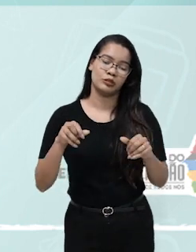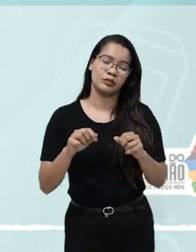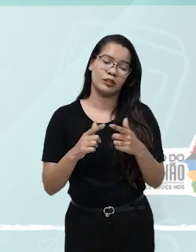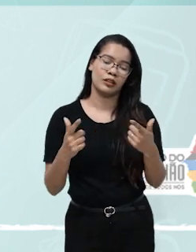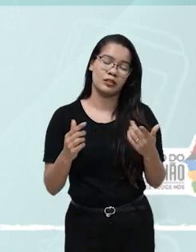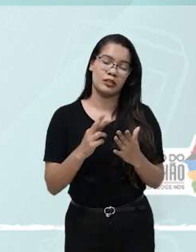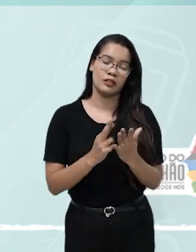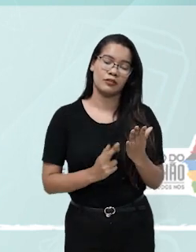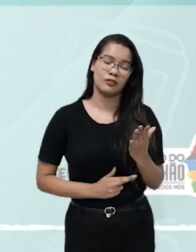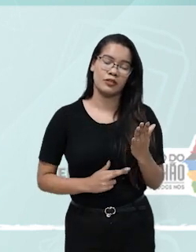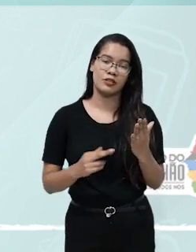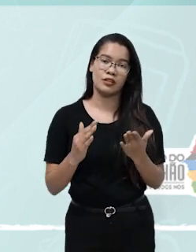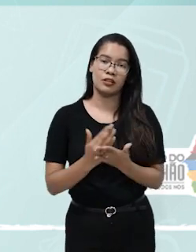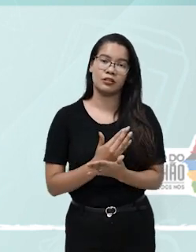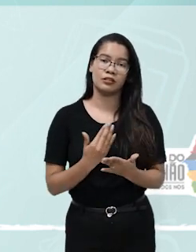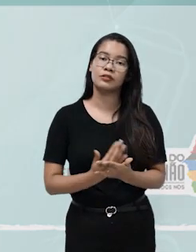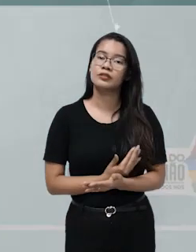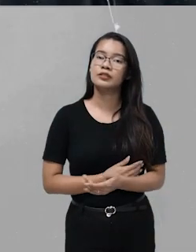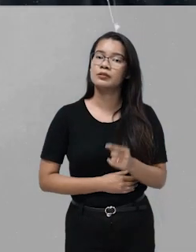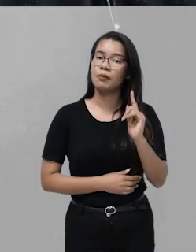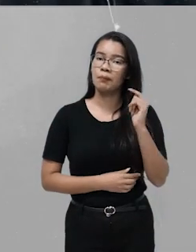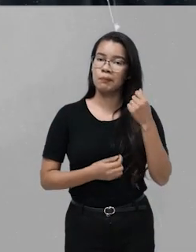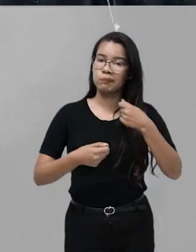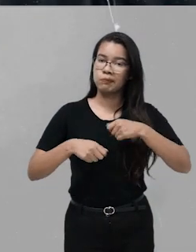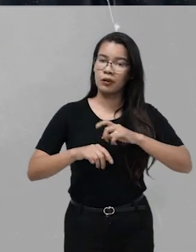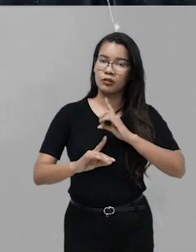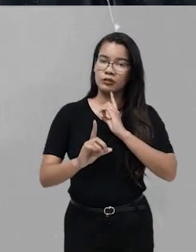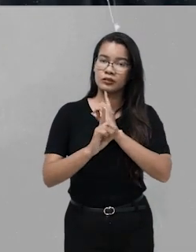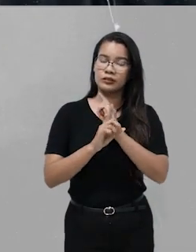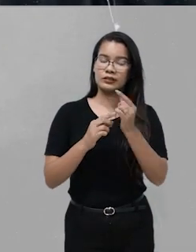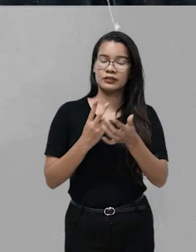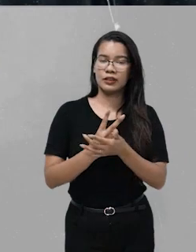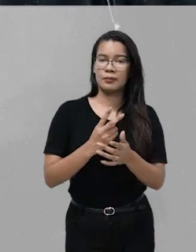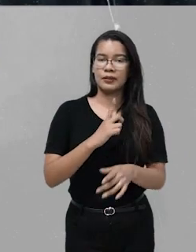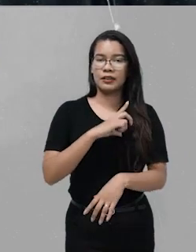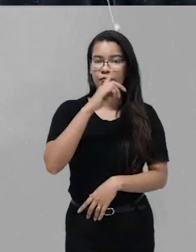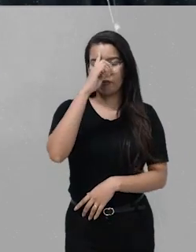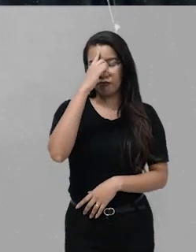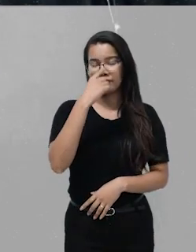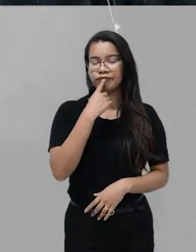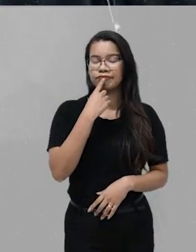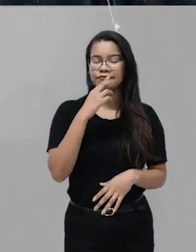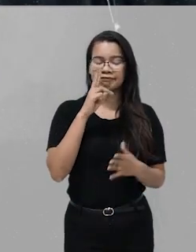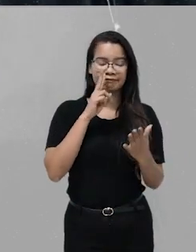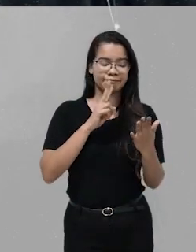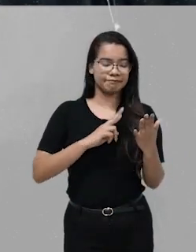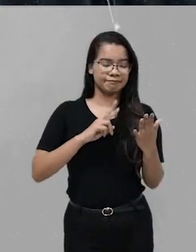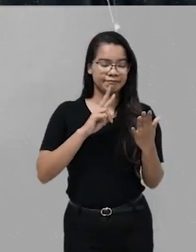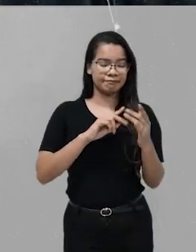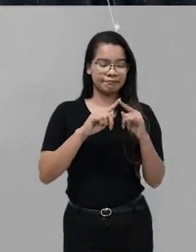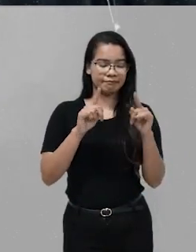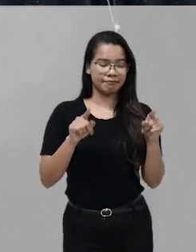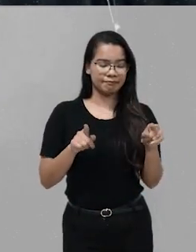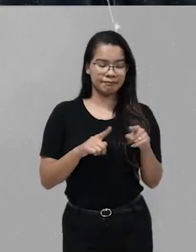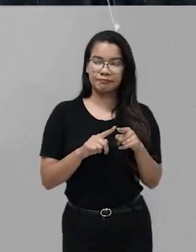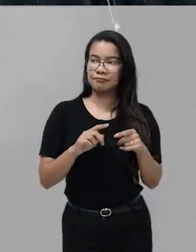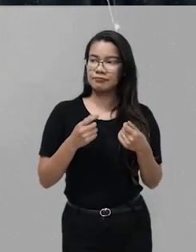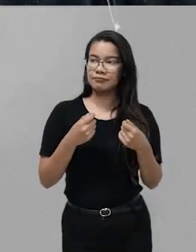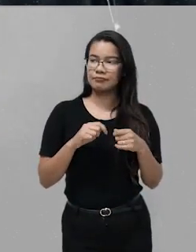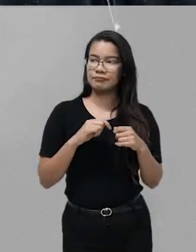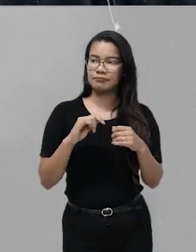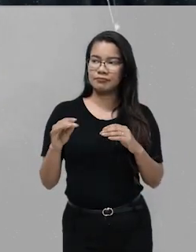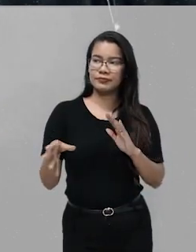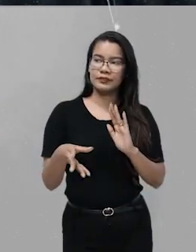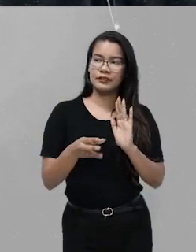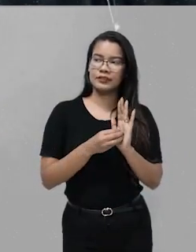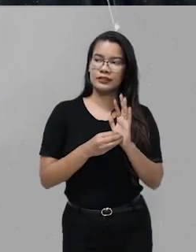texto, essas piadinhas, você tem em jornais. Lá tem um quadrinho ali de entretenimento. Eu gostava muito de pegar o caderno do